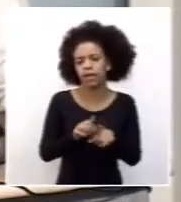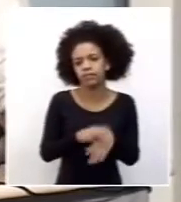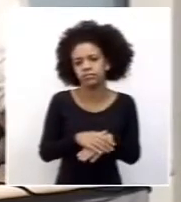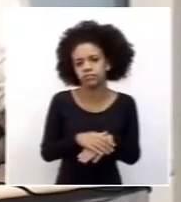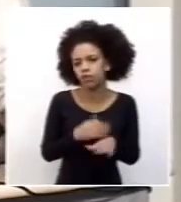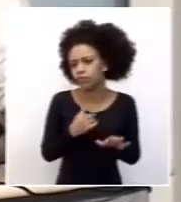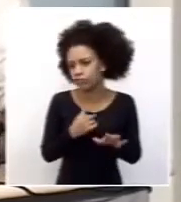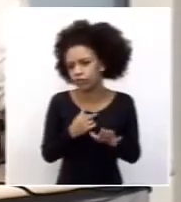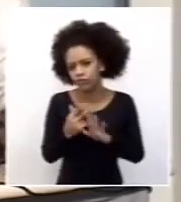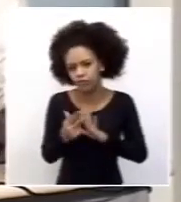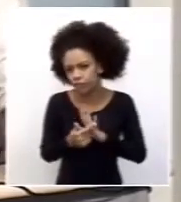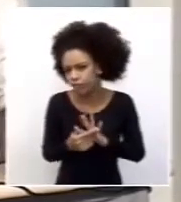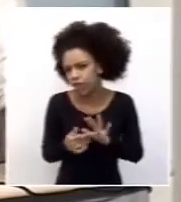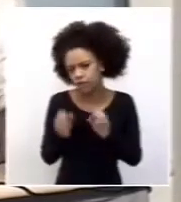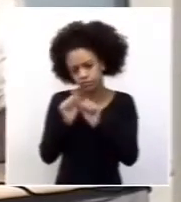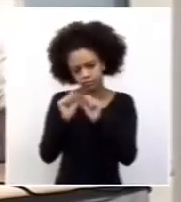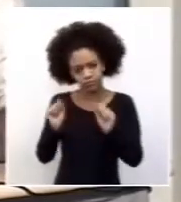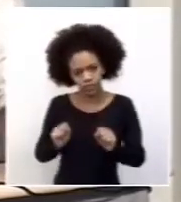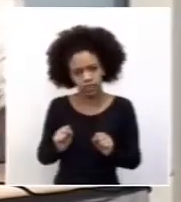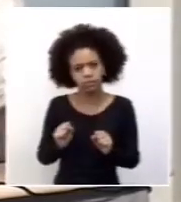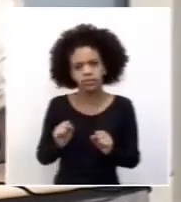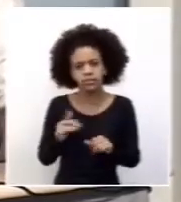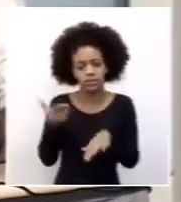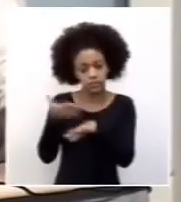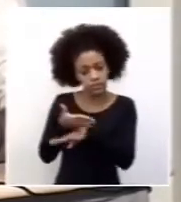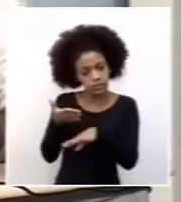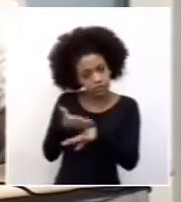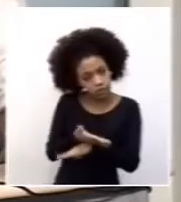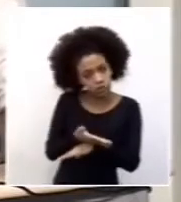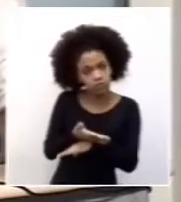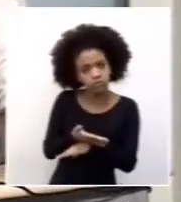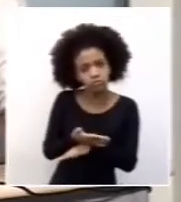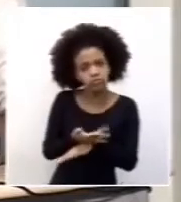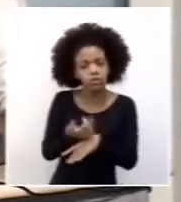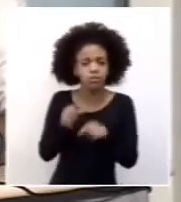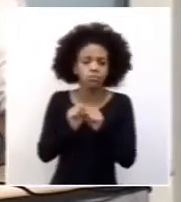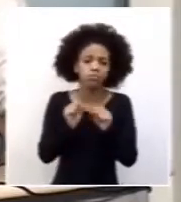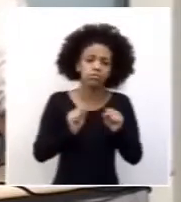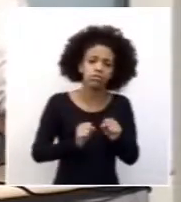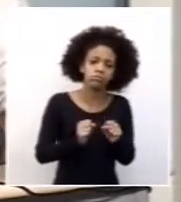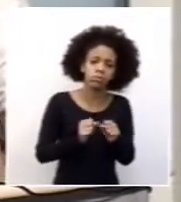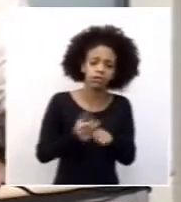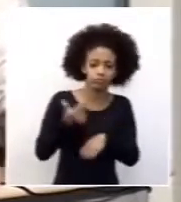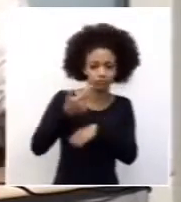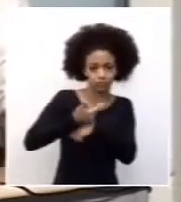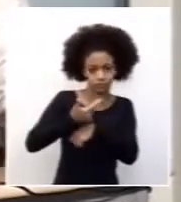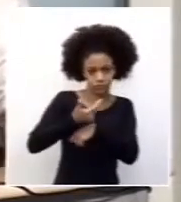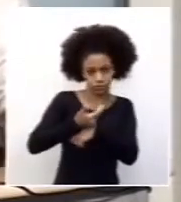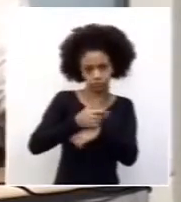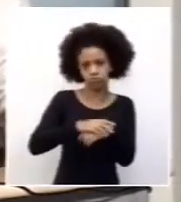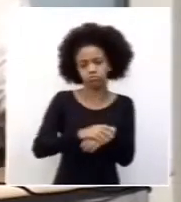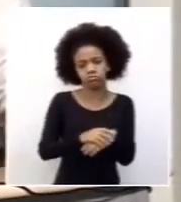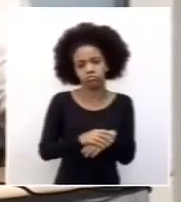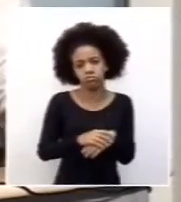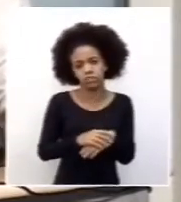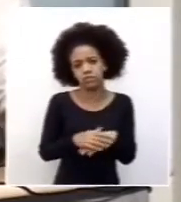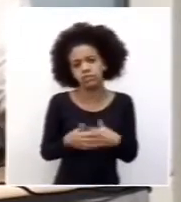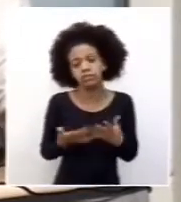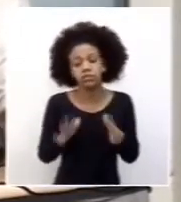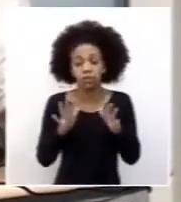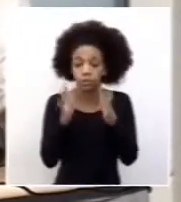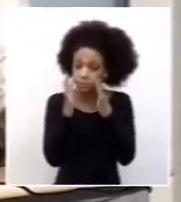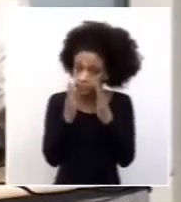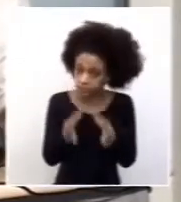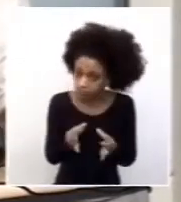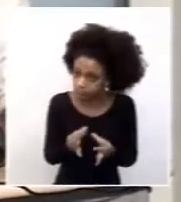onde todos interagem, né? Uma plataforma de vídeo. Então, veja bem como